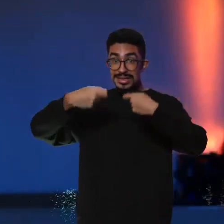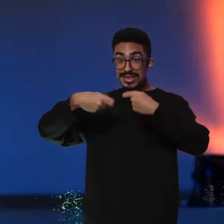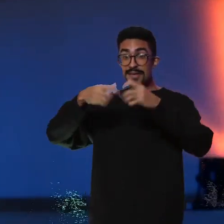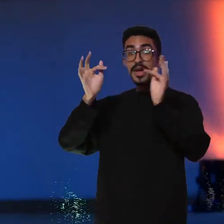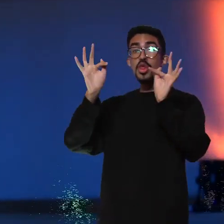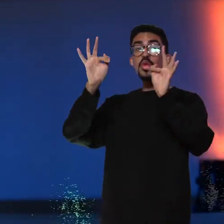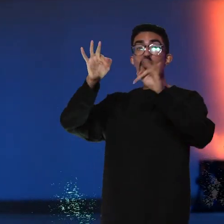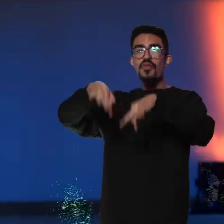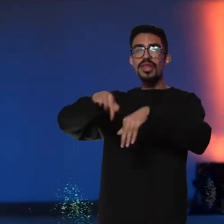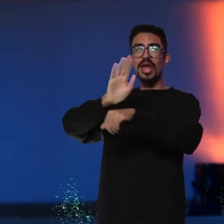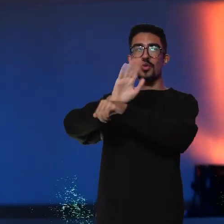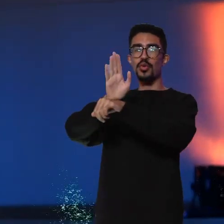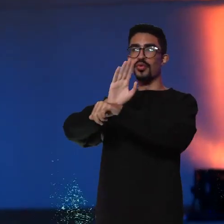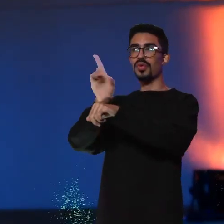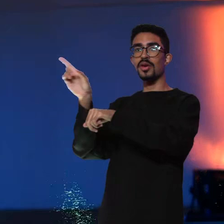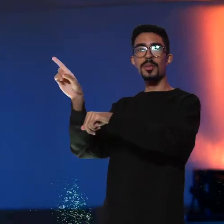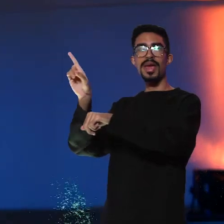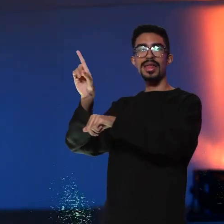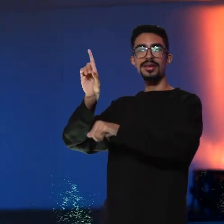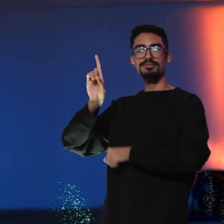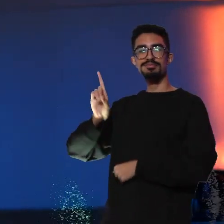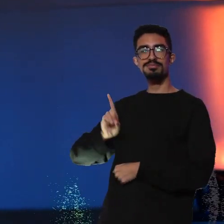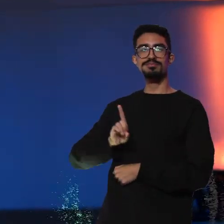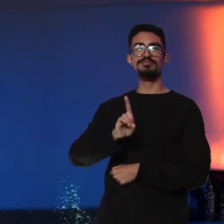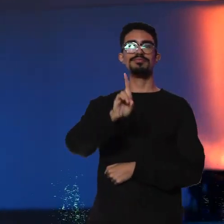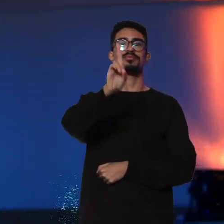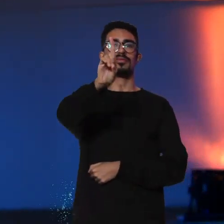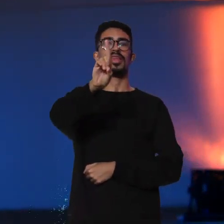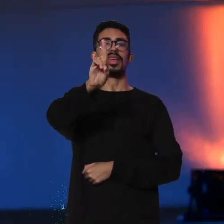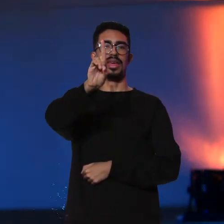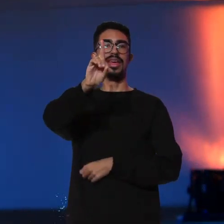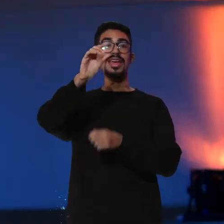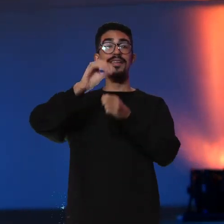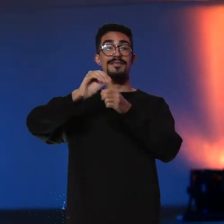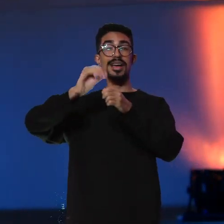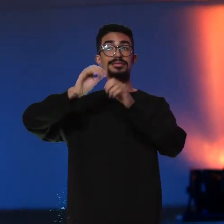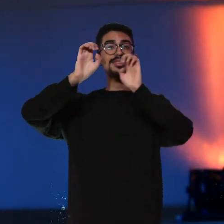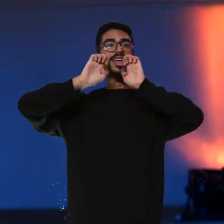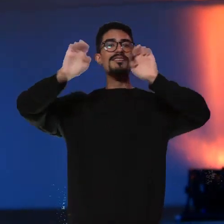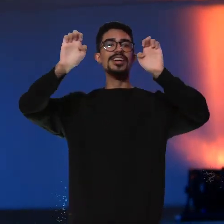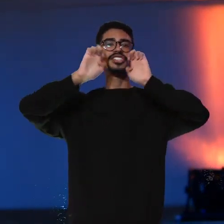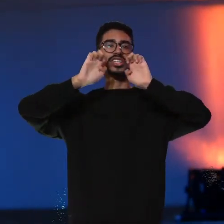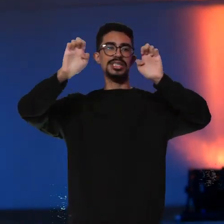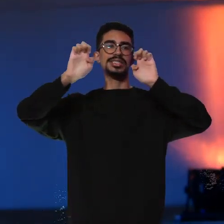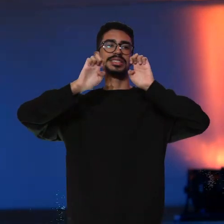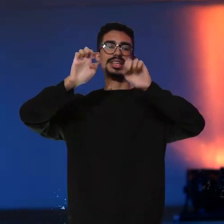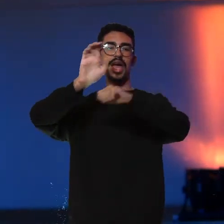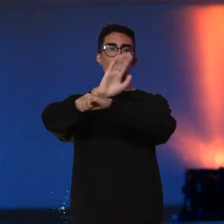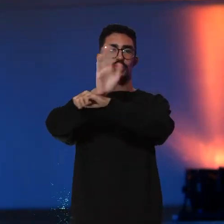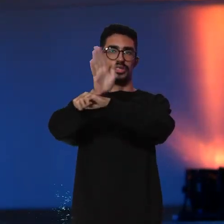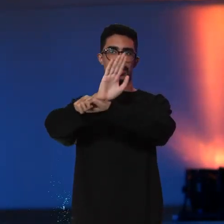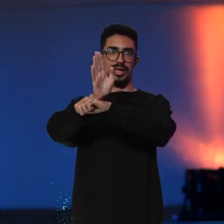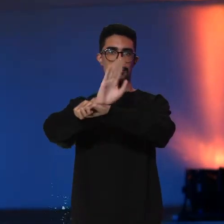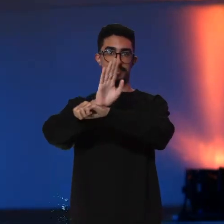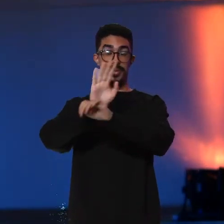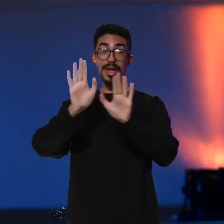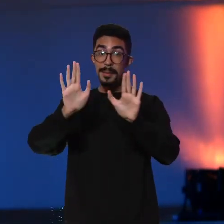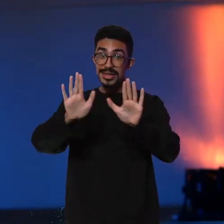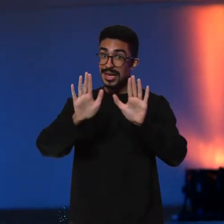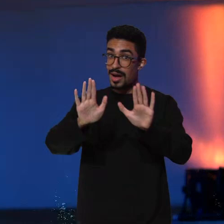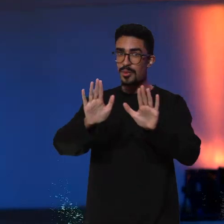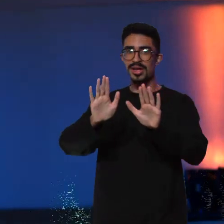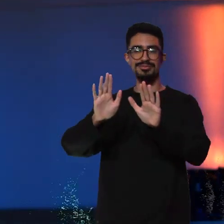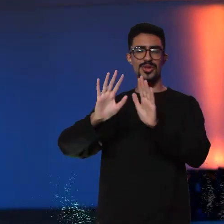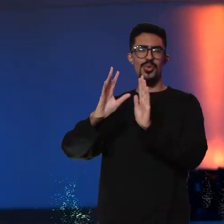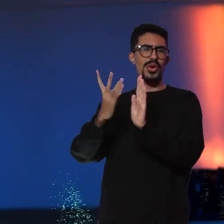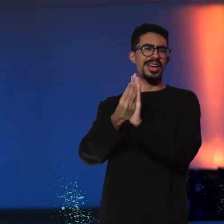me colocar à frente e fazer um apelo naquele cinema. Gente, não era um cinema da igreja organizado, que já estava tudo preparado, não tinha